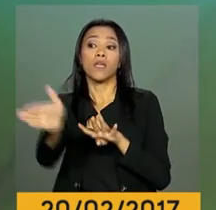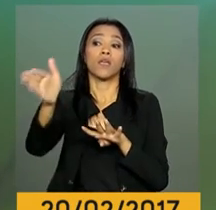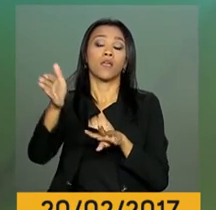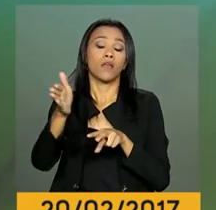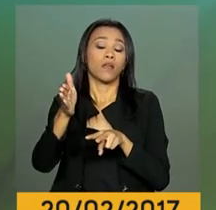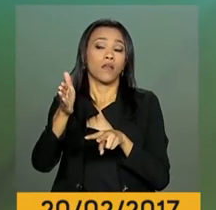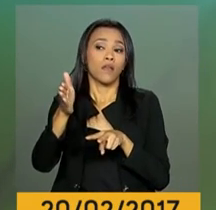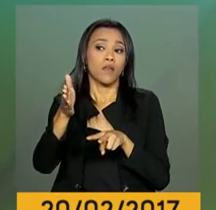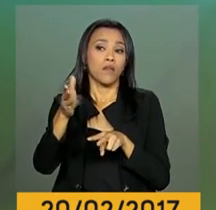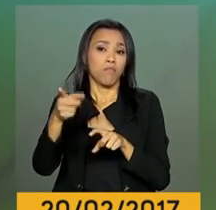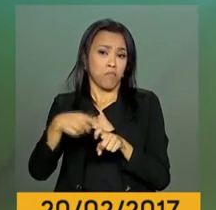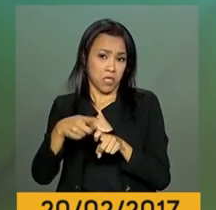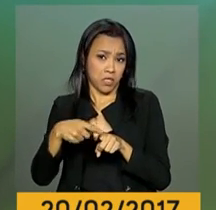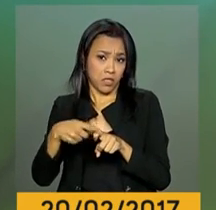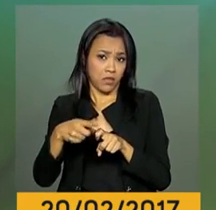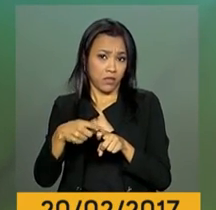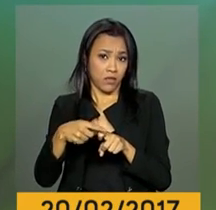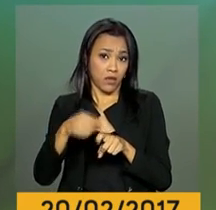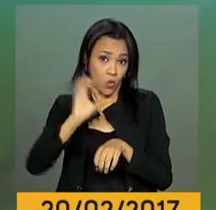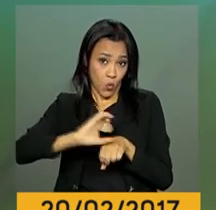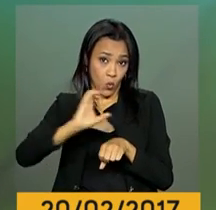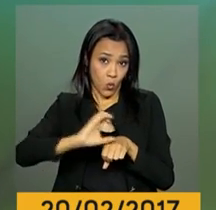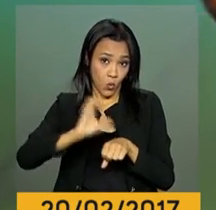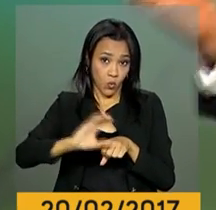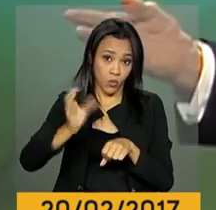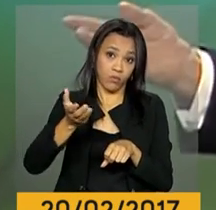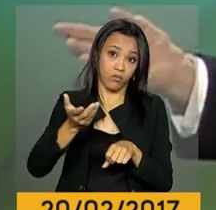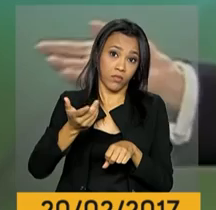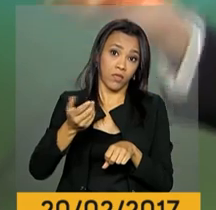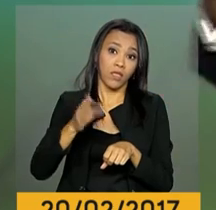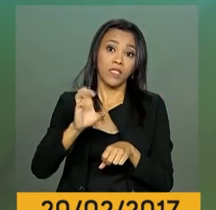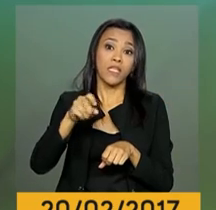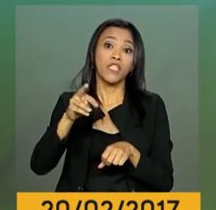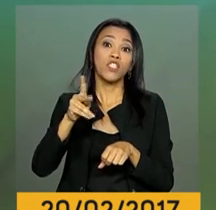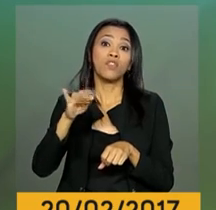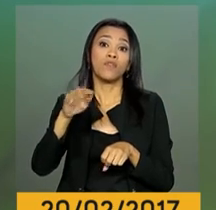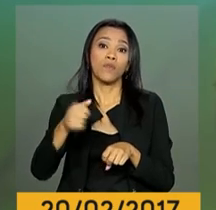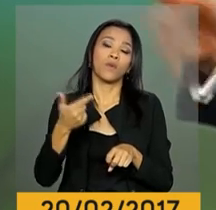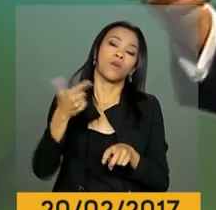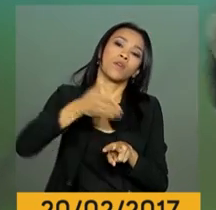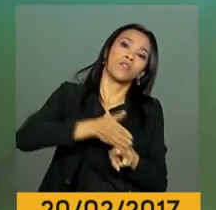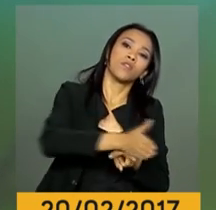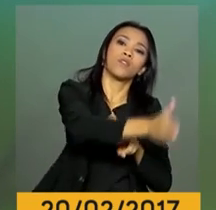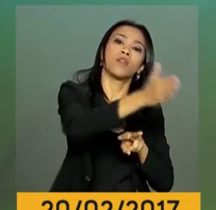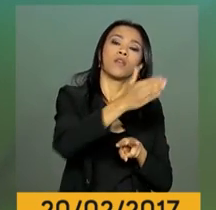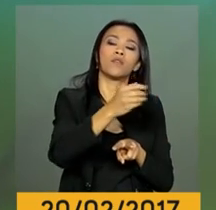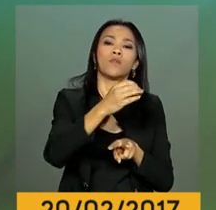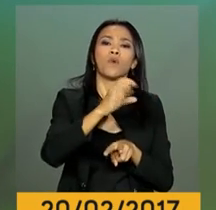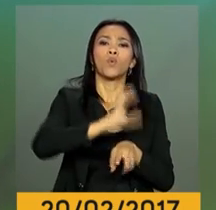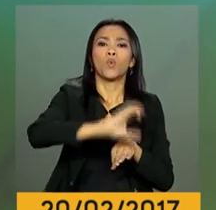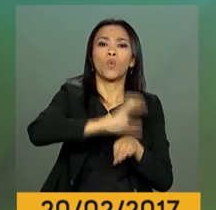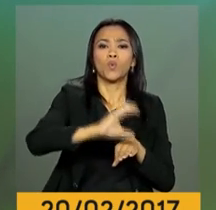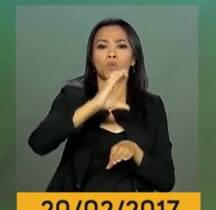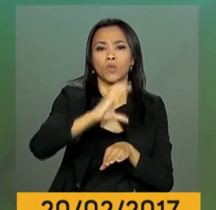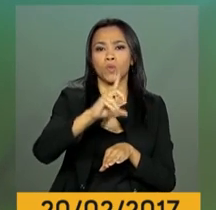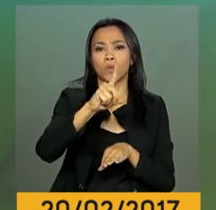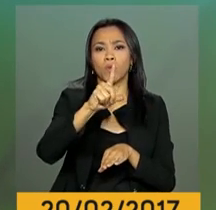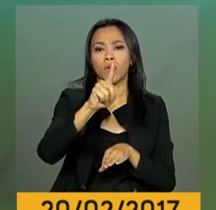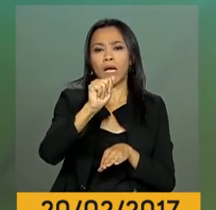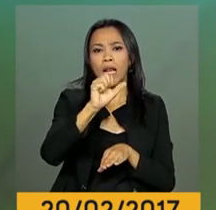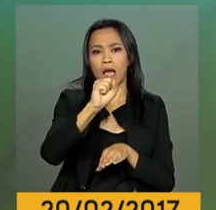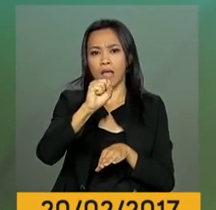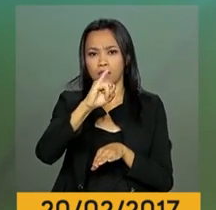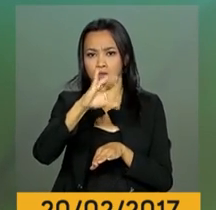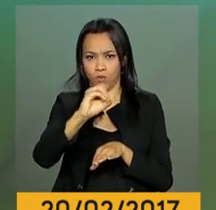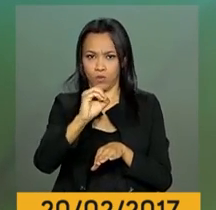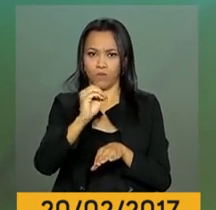para medicina, você faria o curso científico. Se fosse para direito, faria o curso clássico. Eu tive que sair da minha cidade, em Tietê. E o